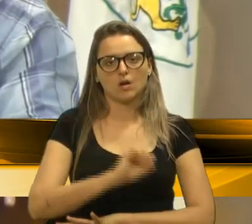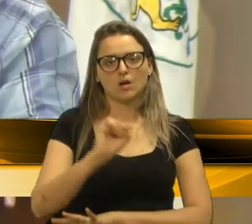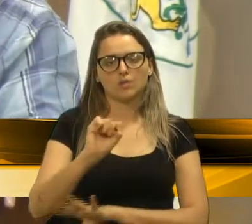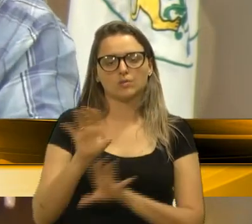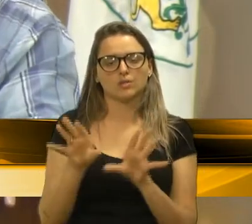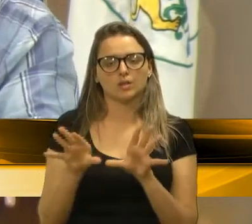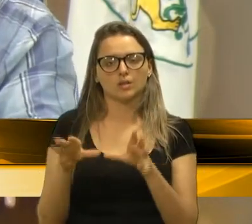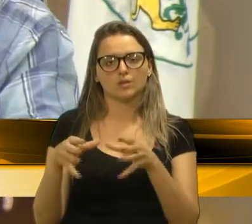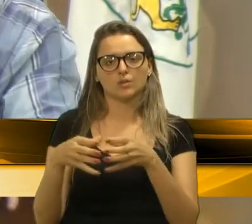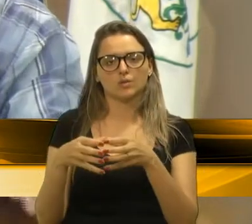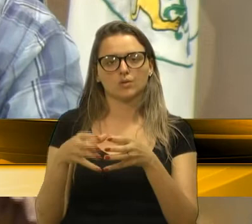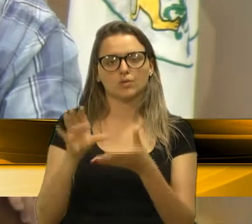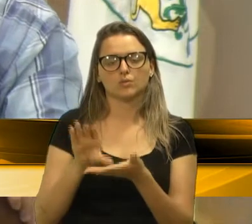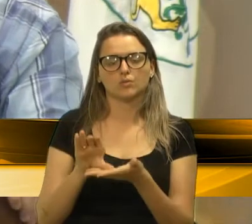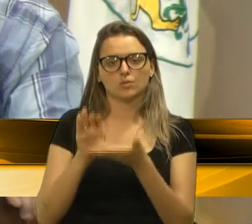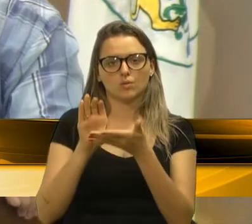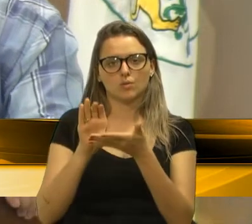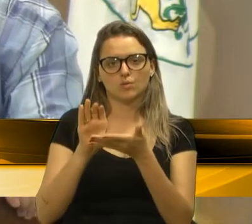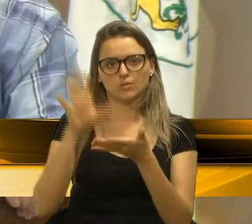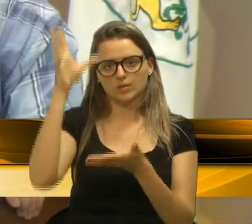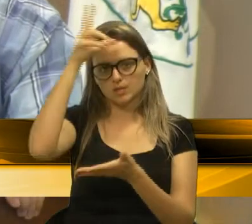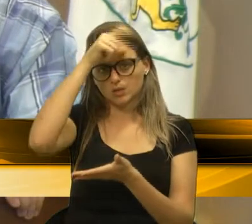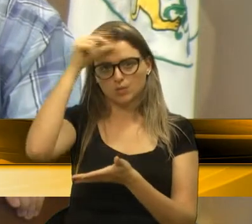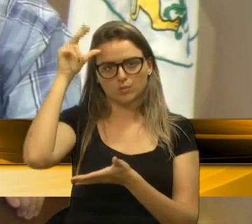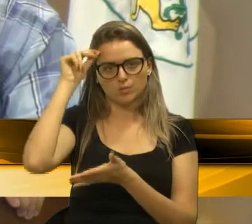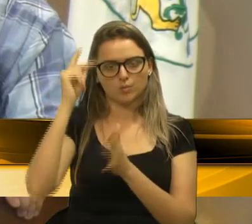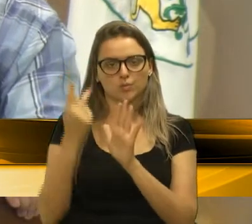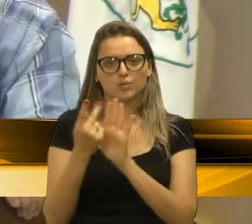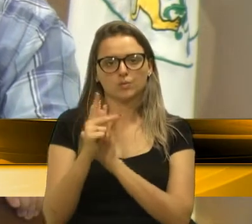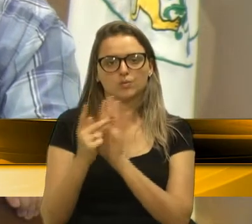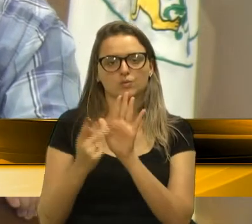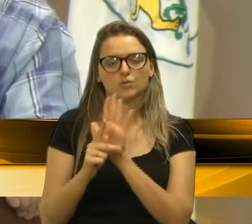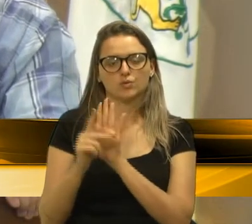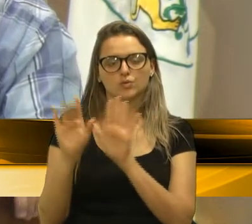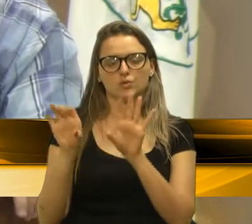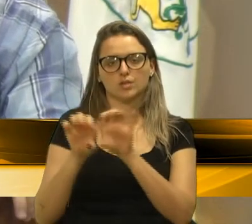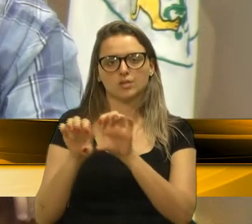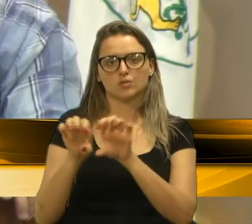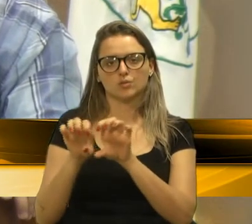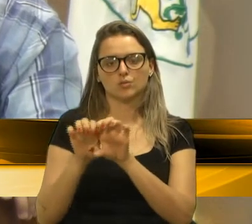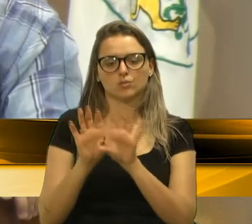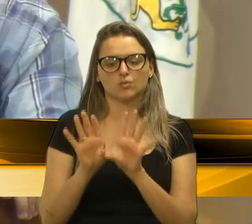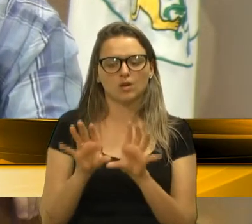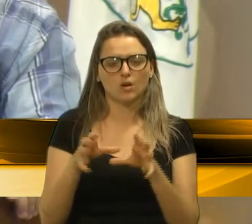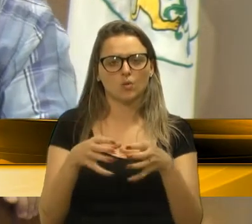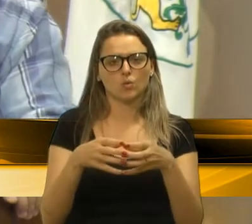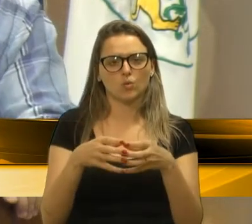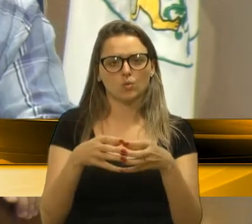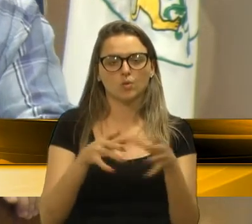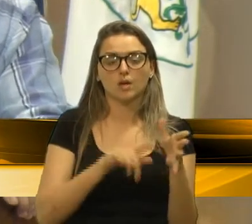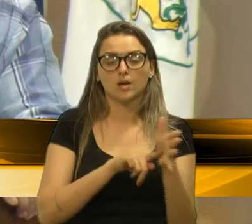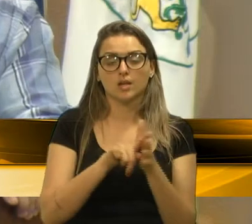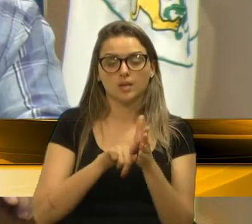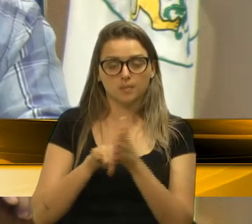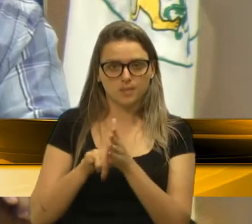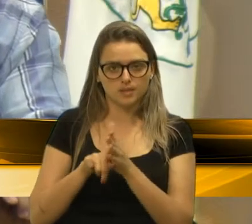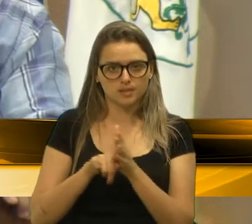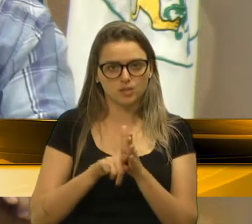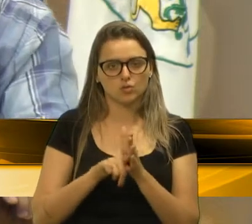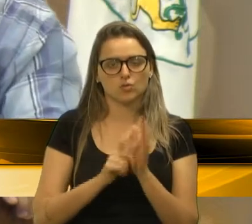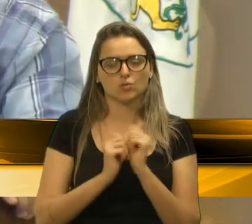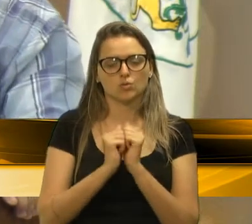do conselho municipal de planejamento um pequeno grupo que buscou junto conosco vereadora